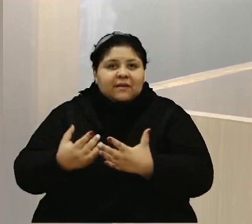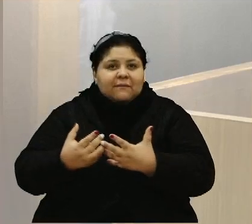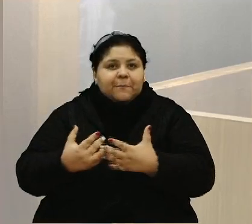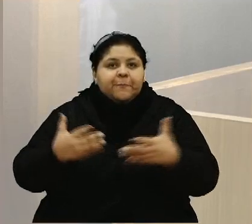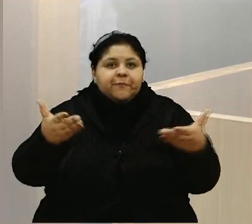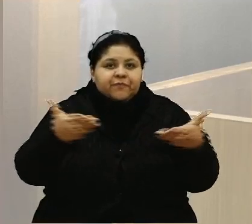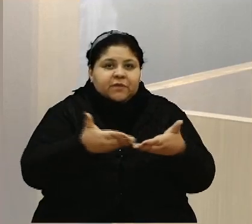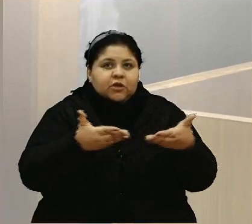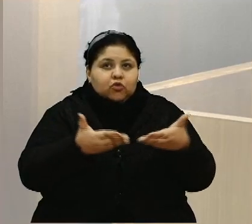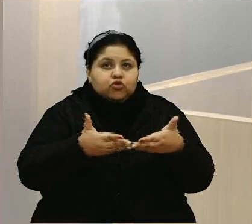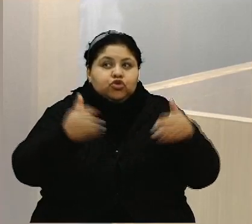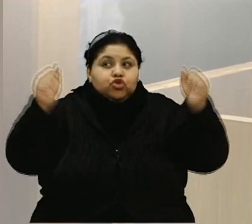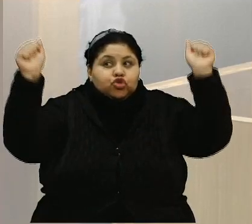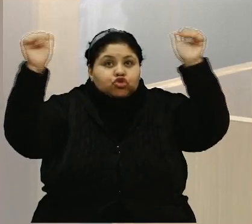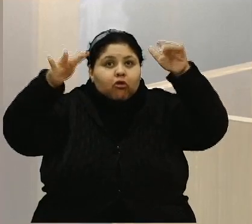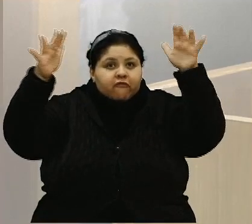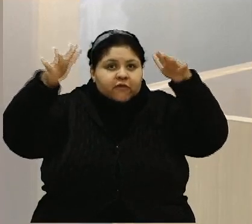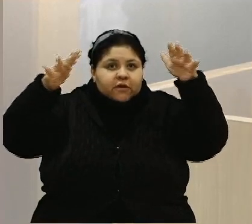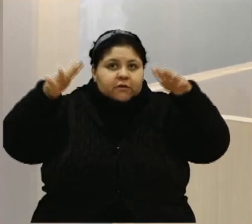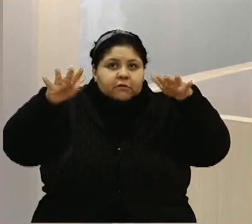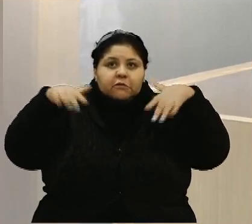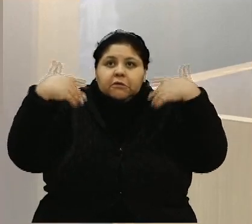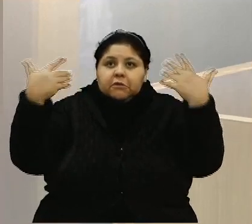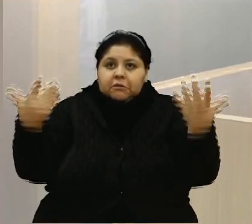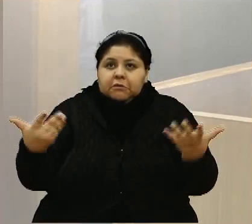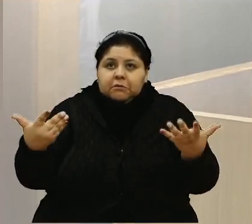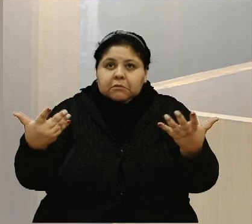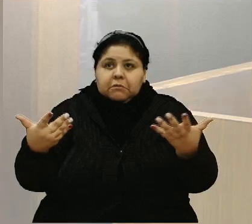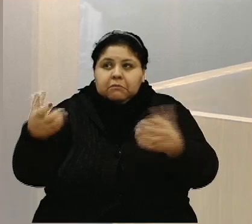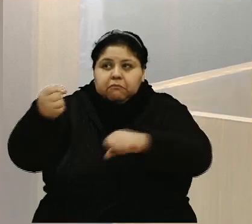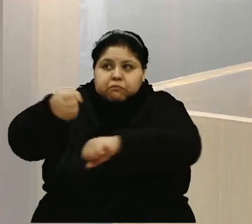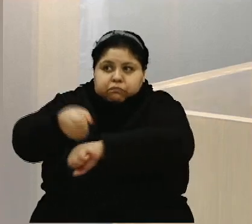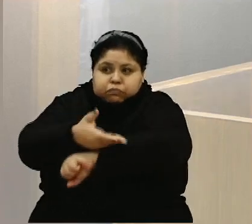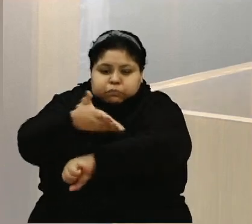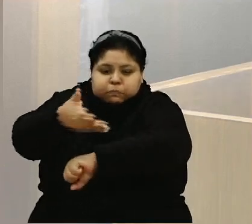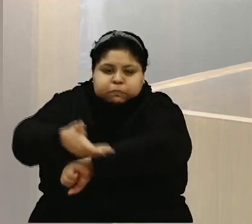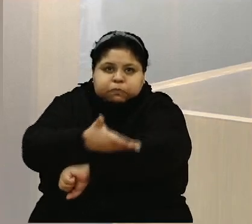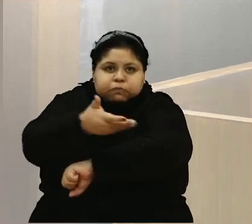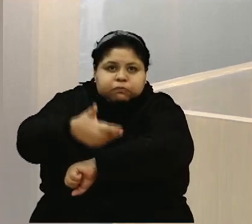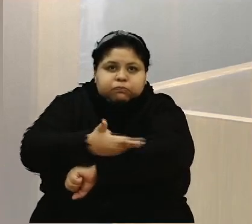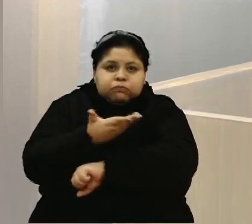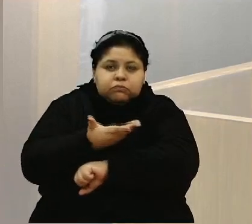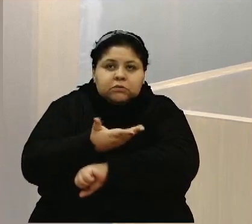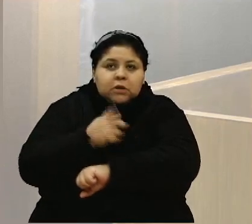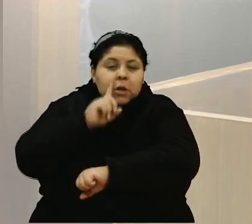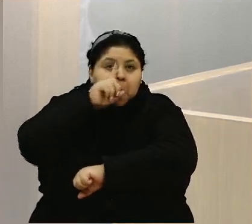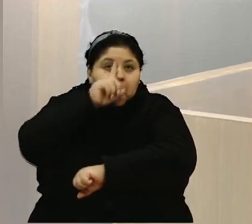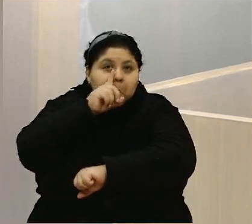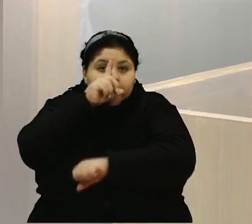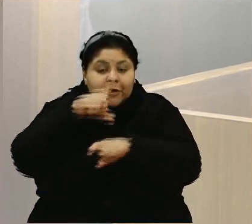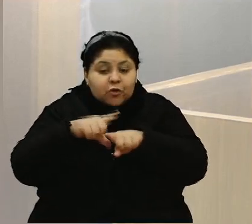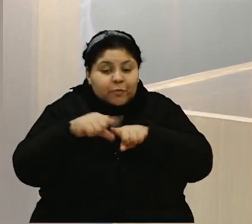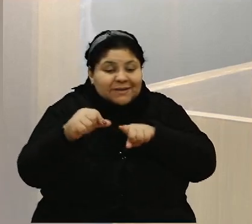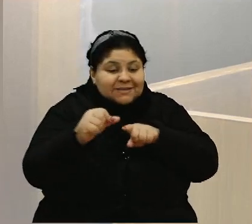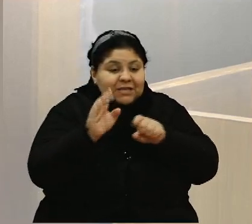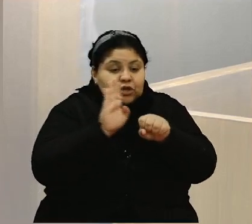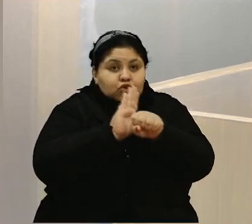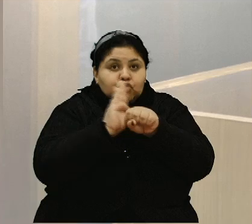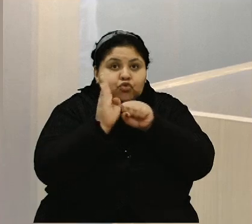Hoje chove. Então são crateras, são buracos e o risco para sair do bairro e entrar